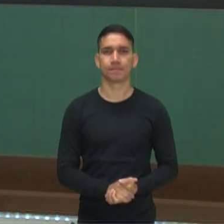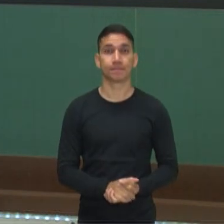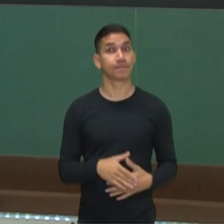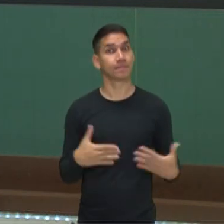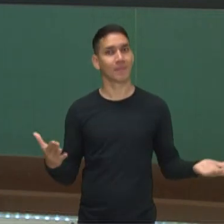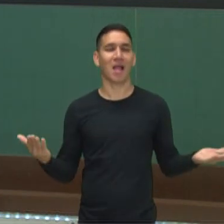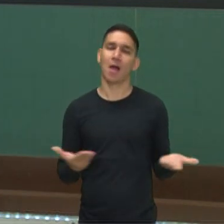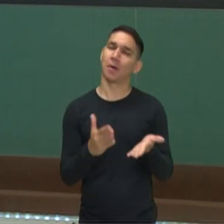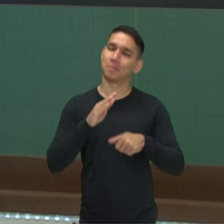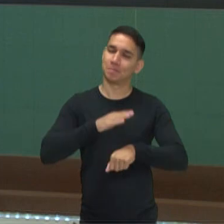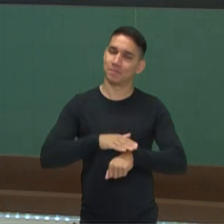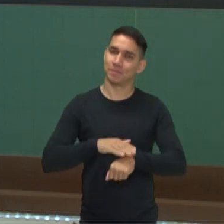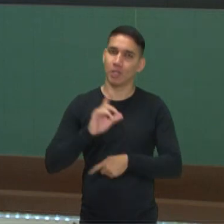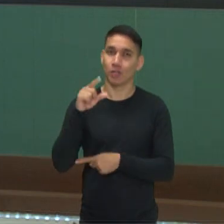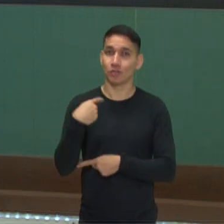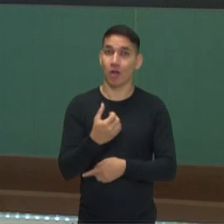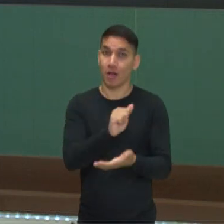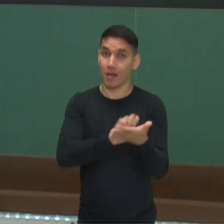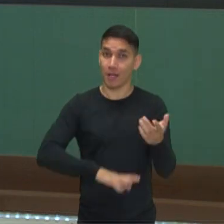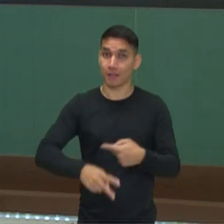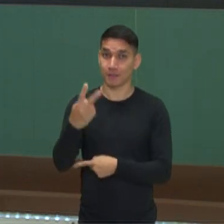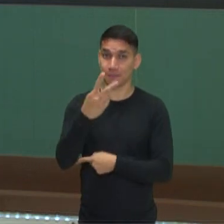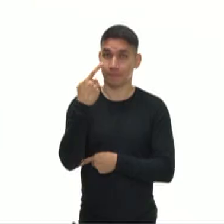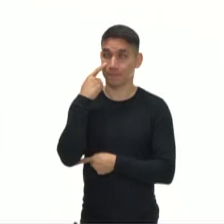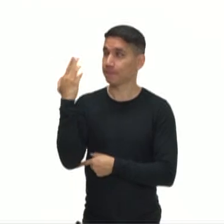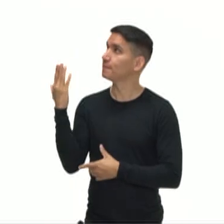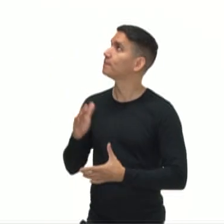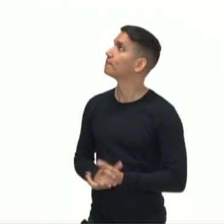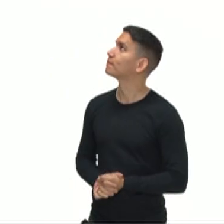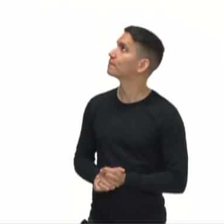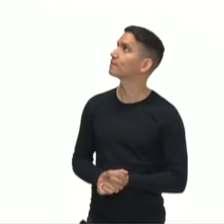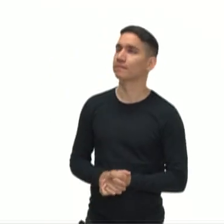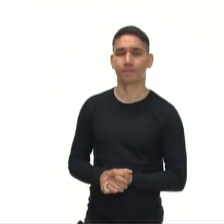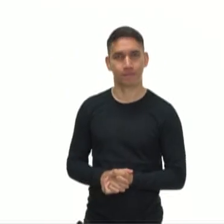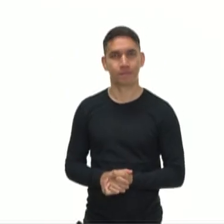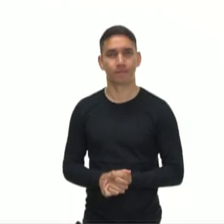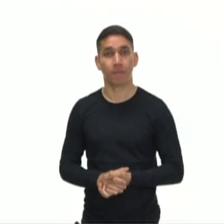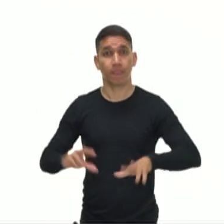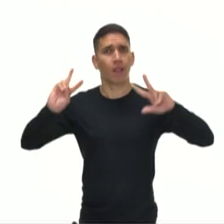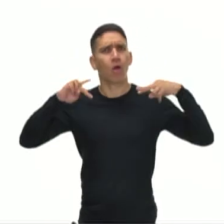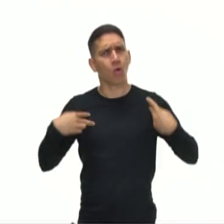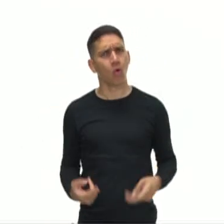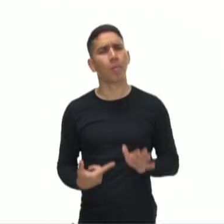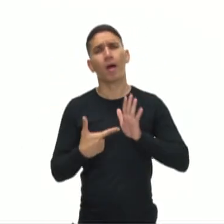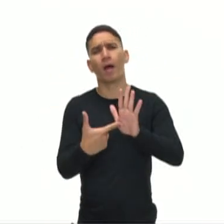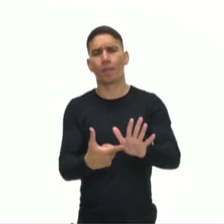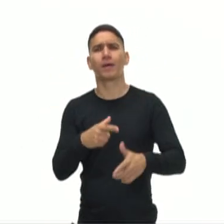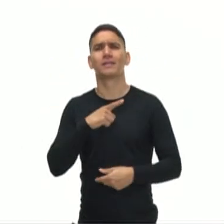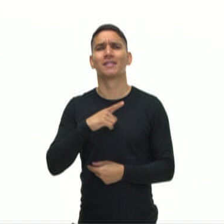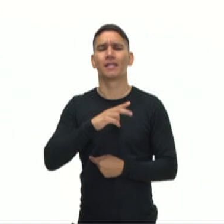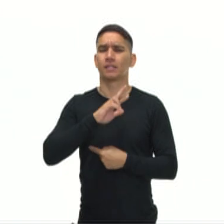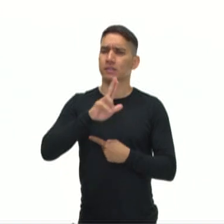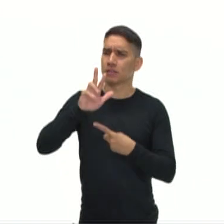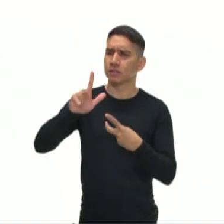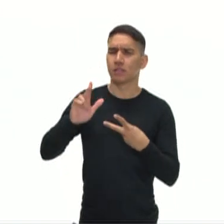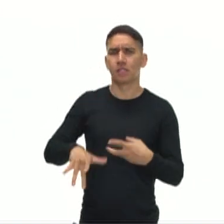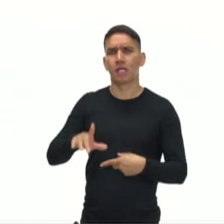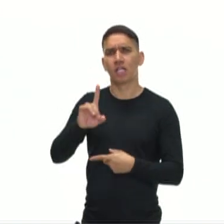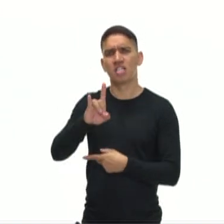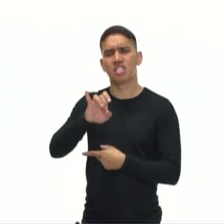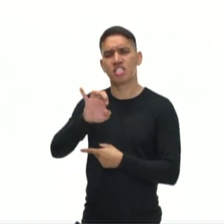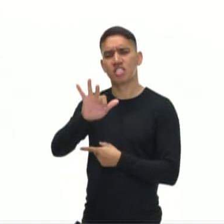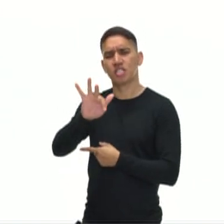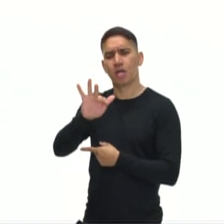E agora, momento da nossa segunda atividade. Os seres humanos apresentam dimorfismo sexual,